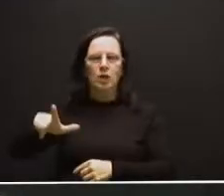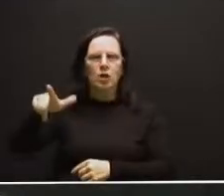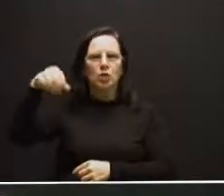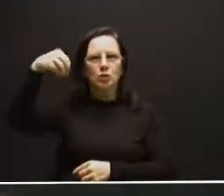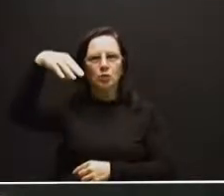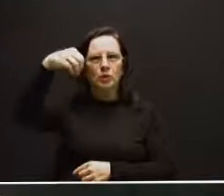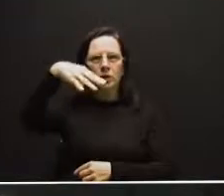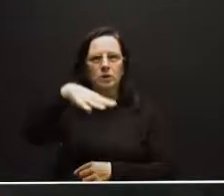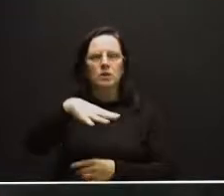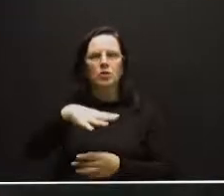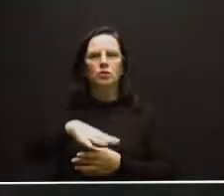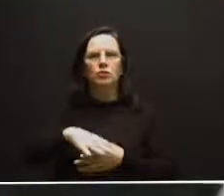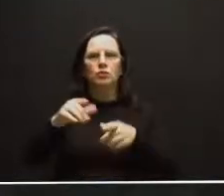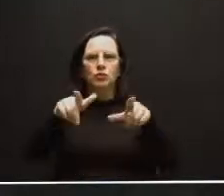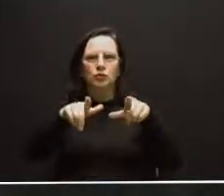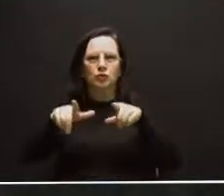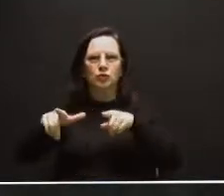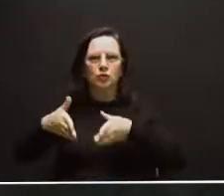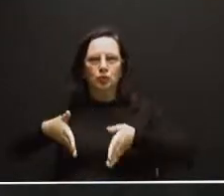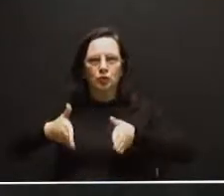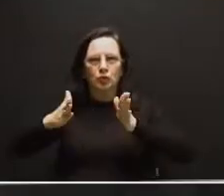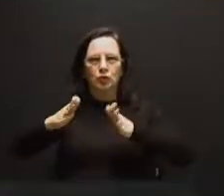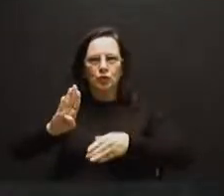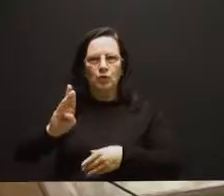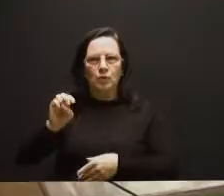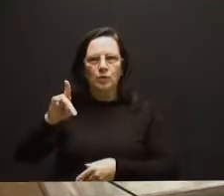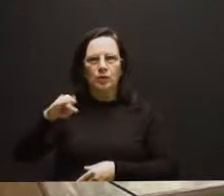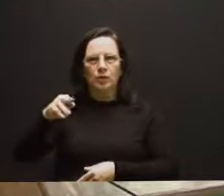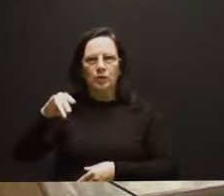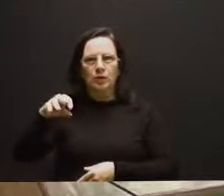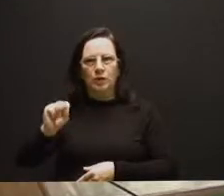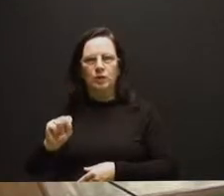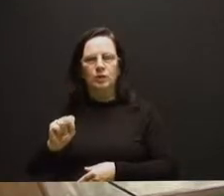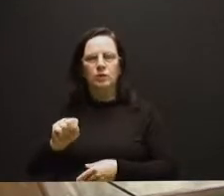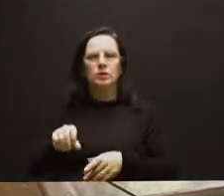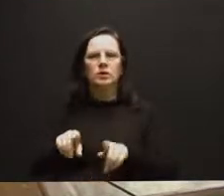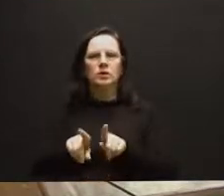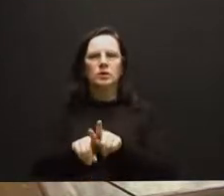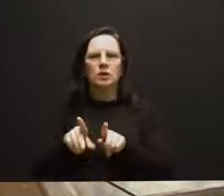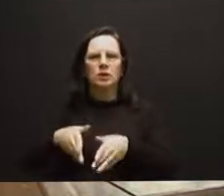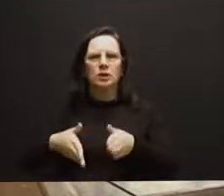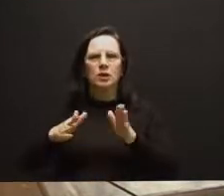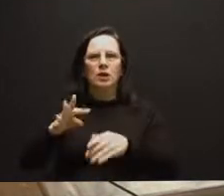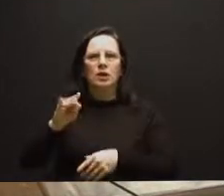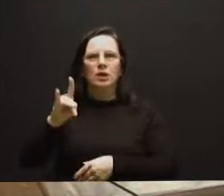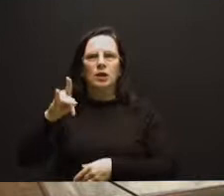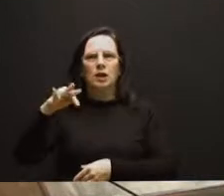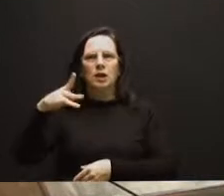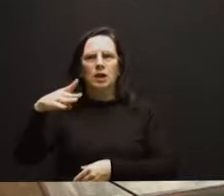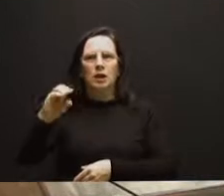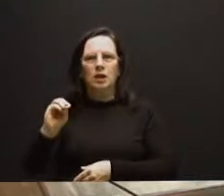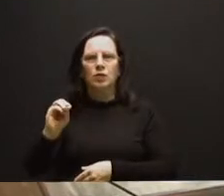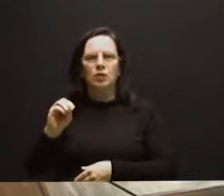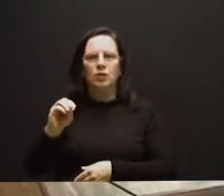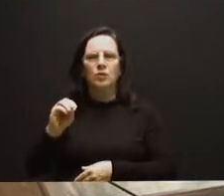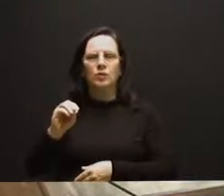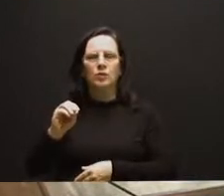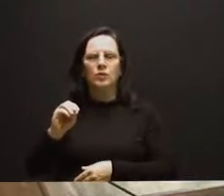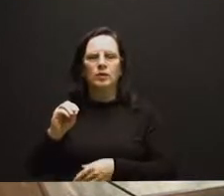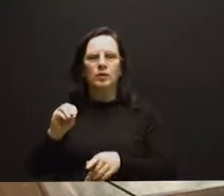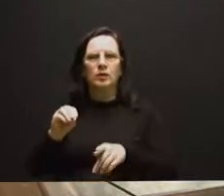no a marginal bandeirantes na avenida do total no tranco que tancredo de almeida neves